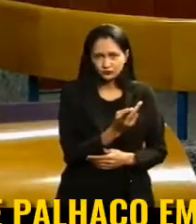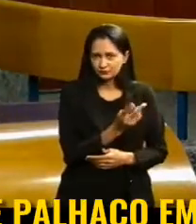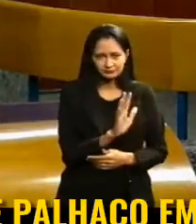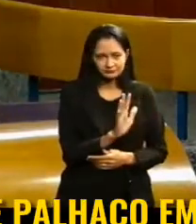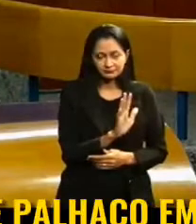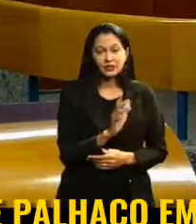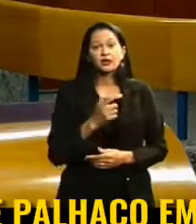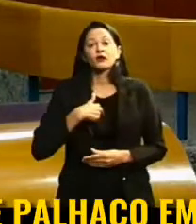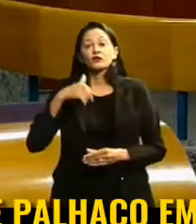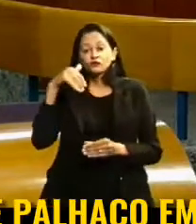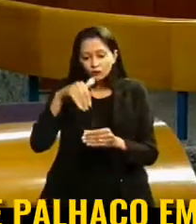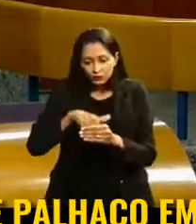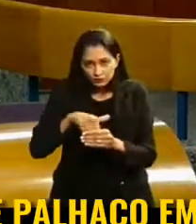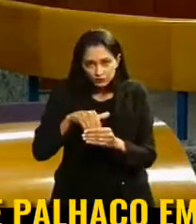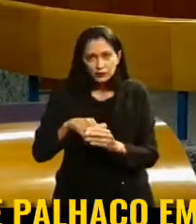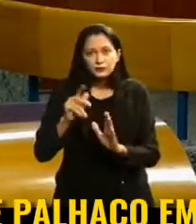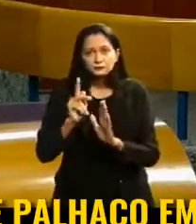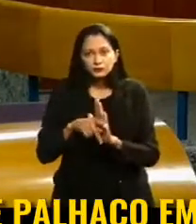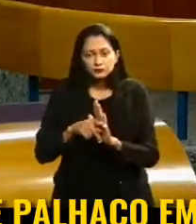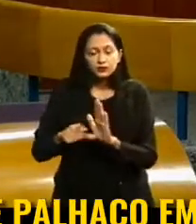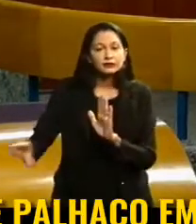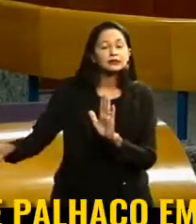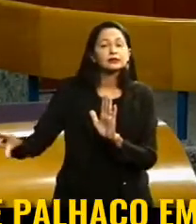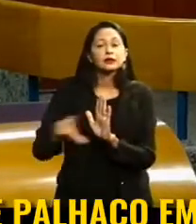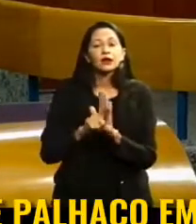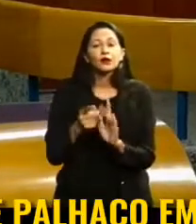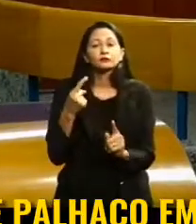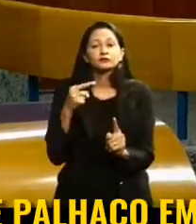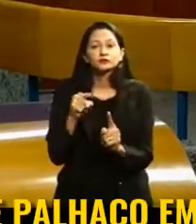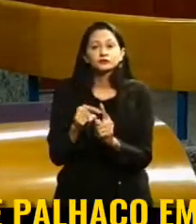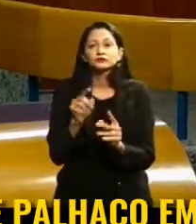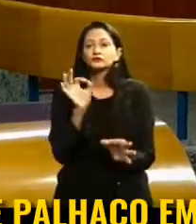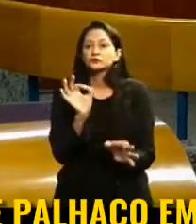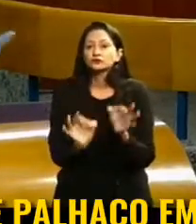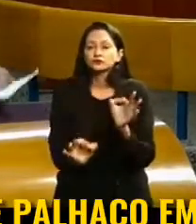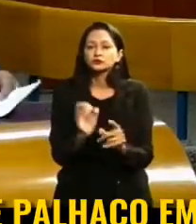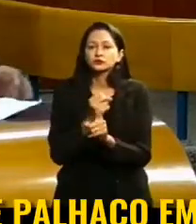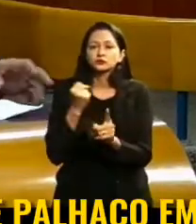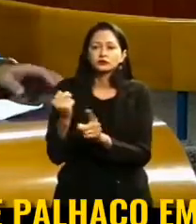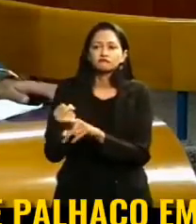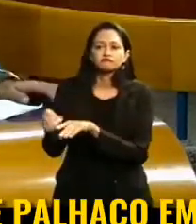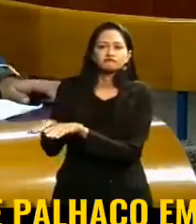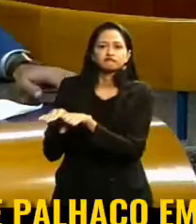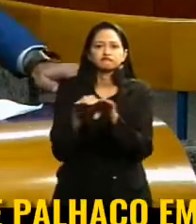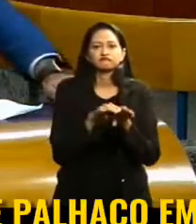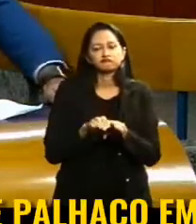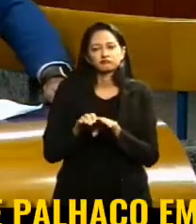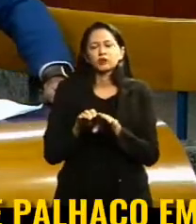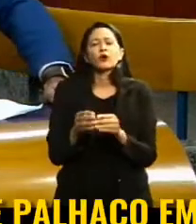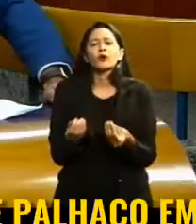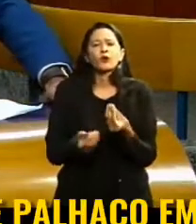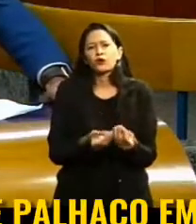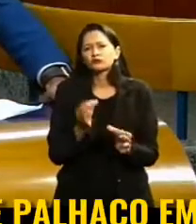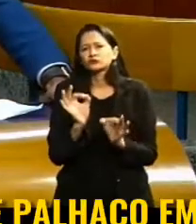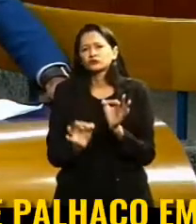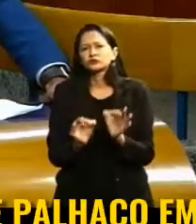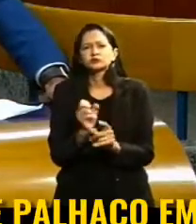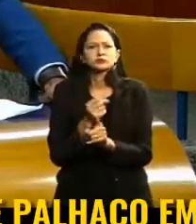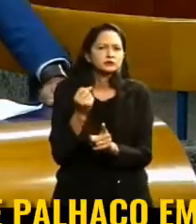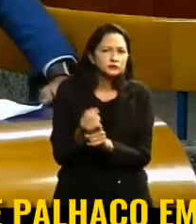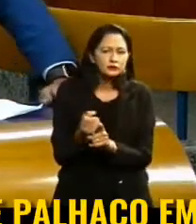Eu votei no projeto de lei para fazer uma justiça social. Ou seja, como que se faz justiça